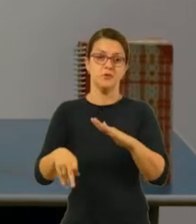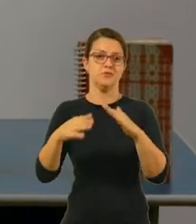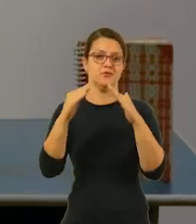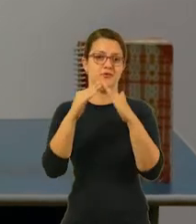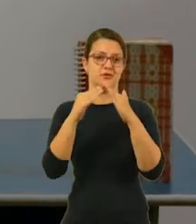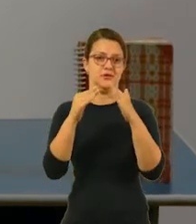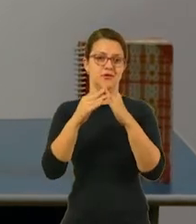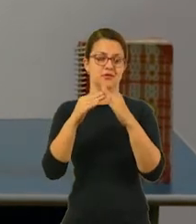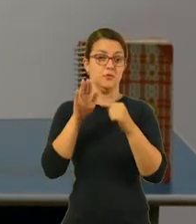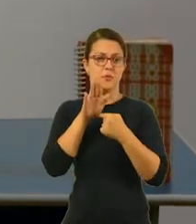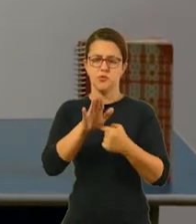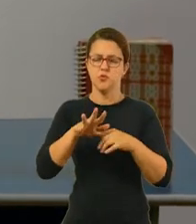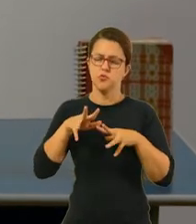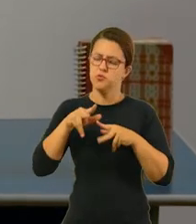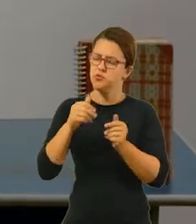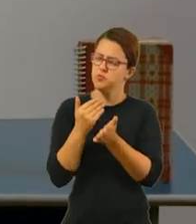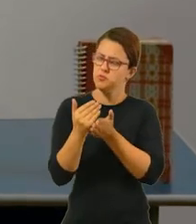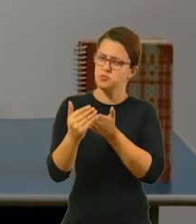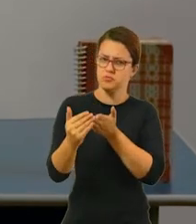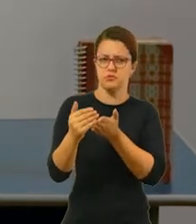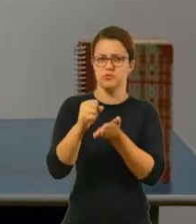desde o início.